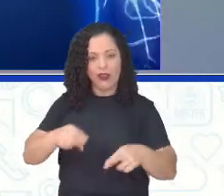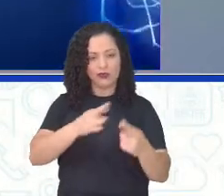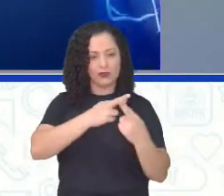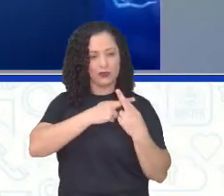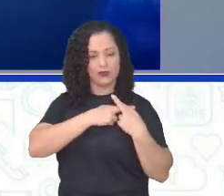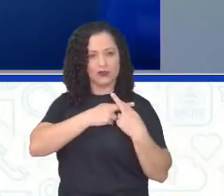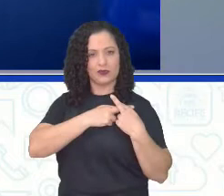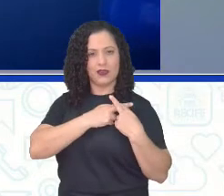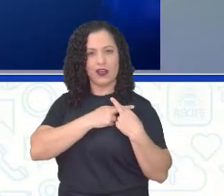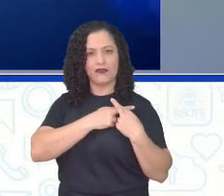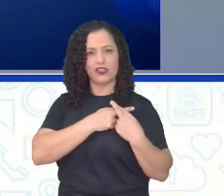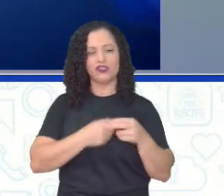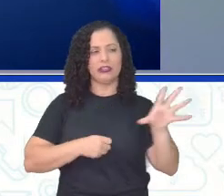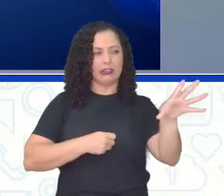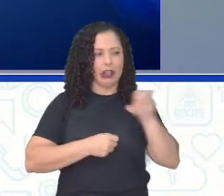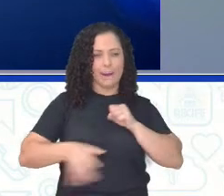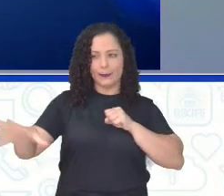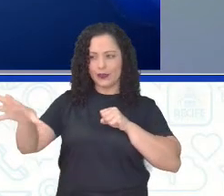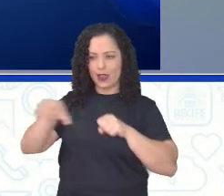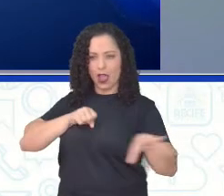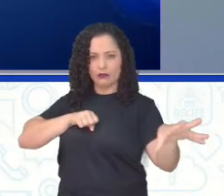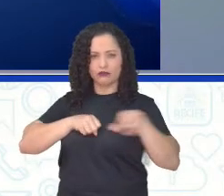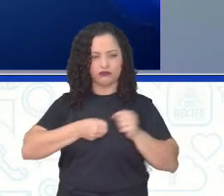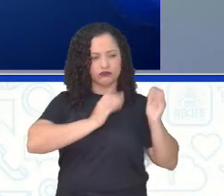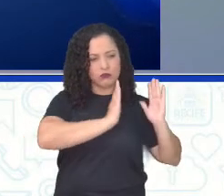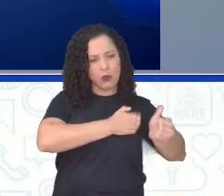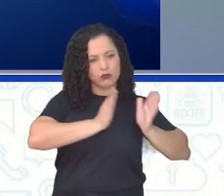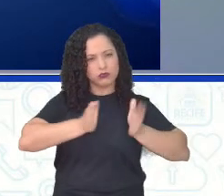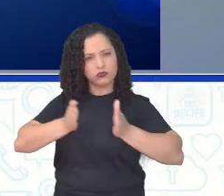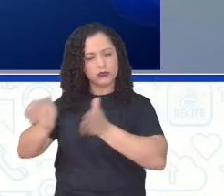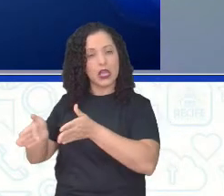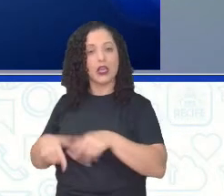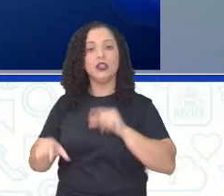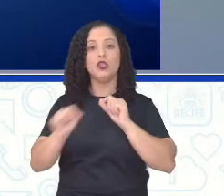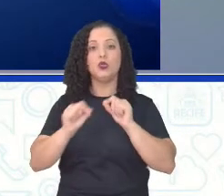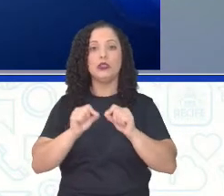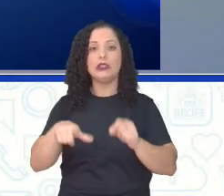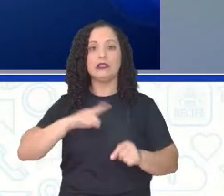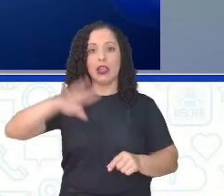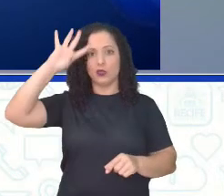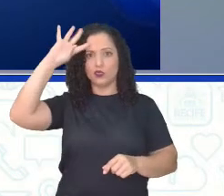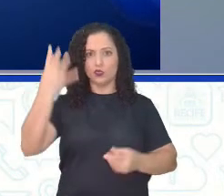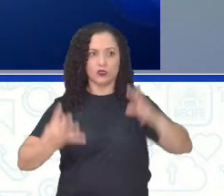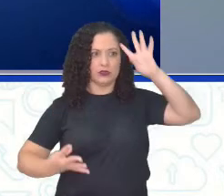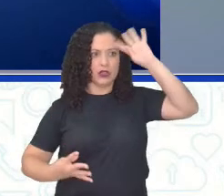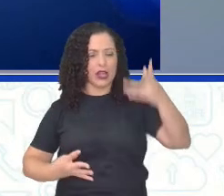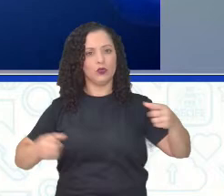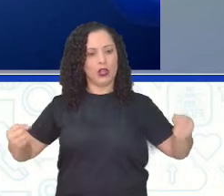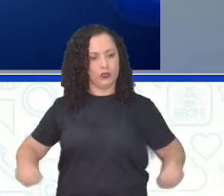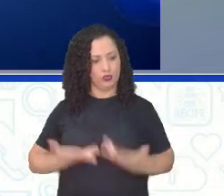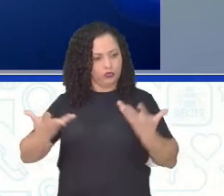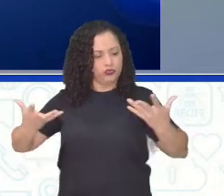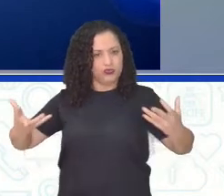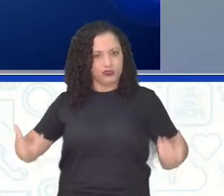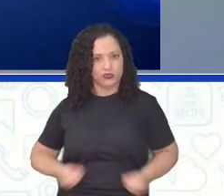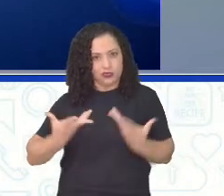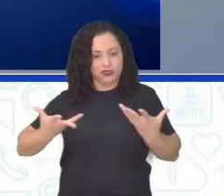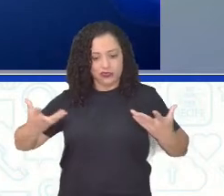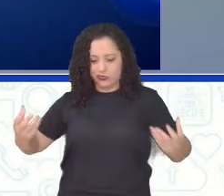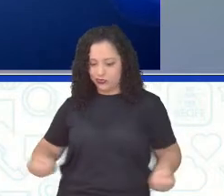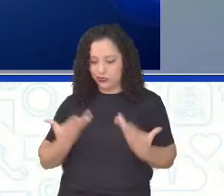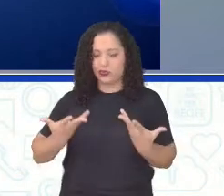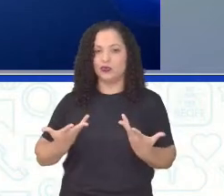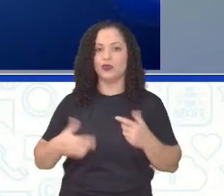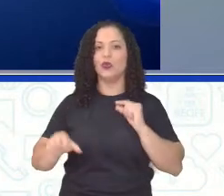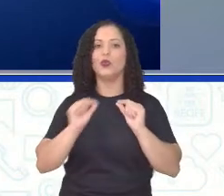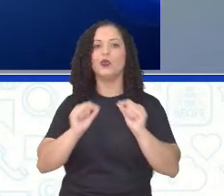responsáveis em captar, processar e gerar resposta diante dos estímulos os quais somos submetidos, o que